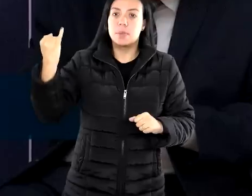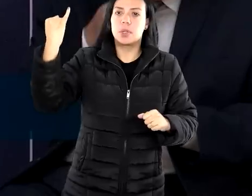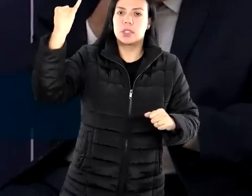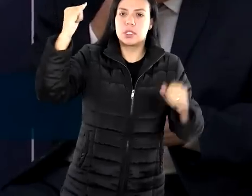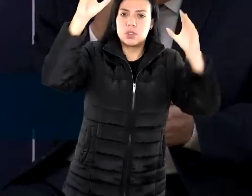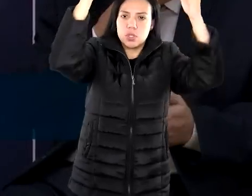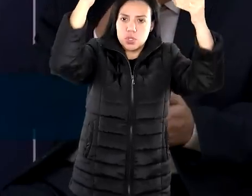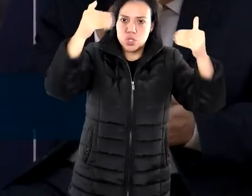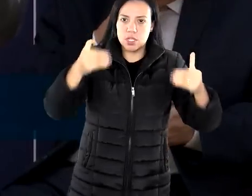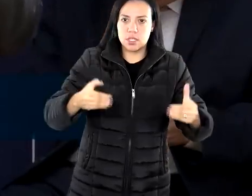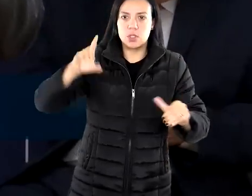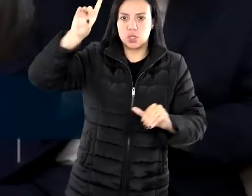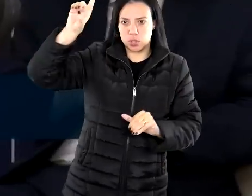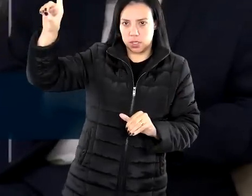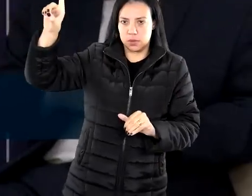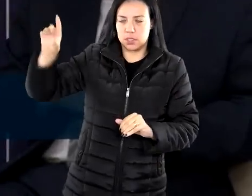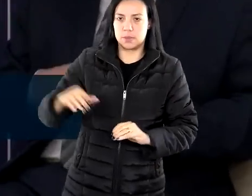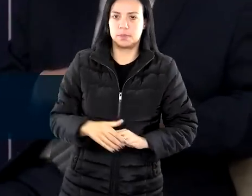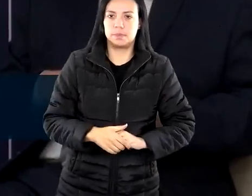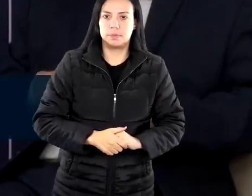É a retrospectiva.